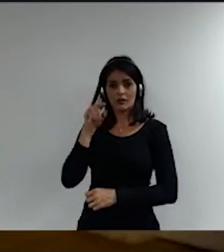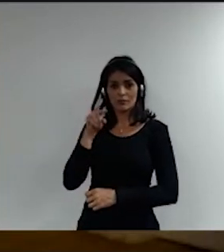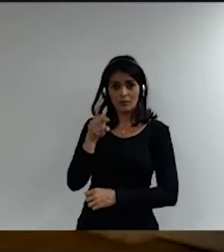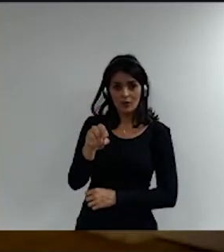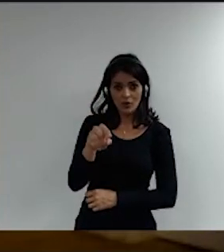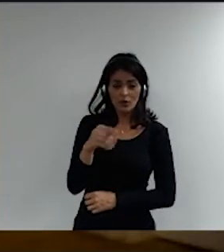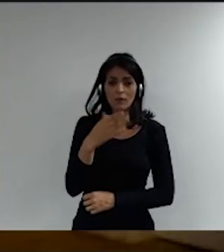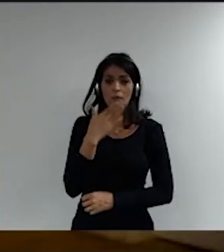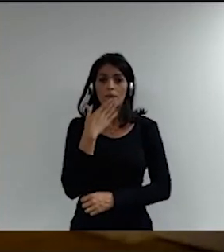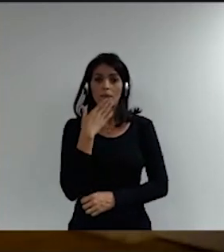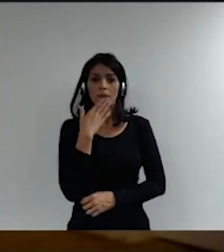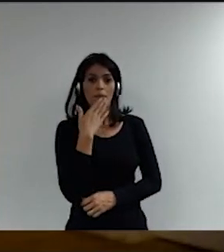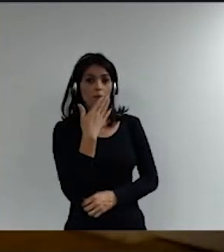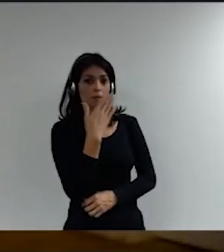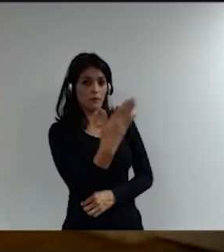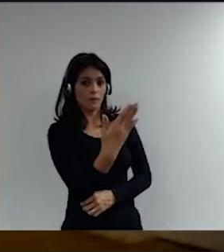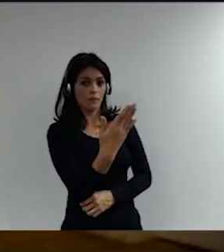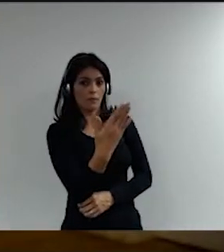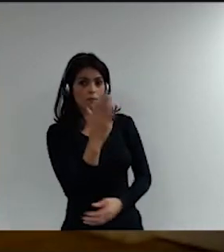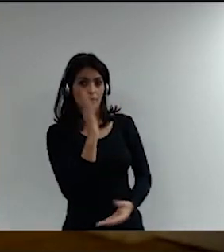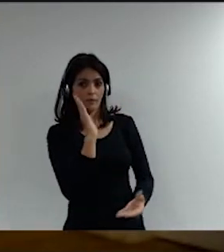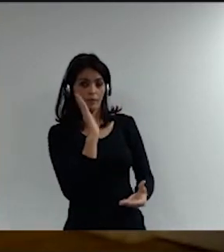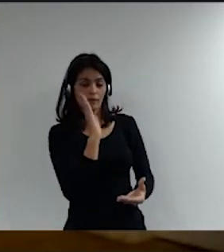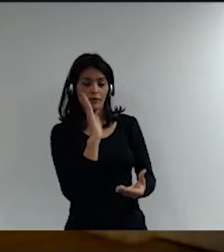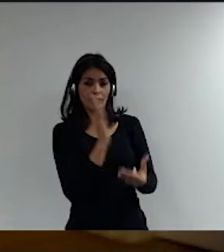pedidos de habeas corpus.